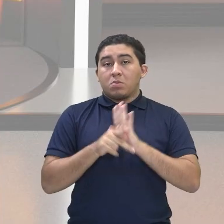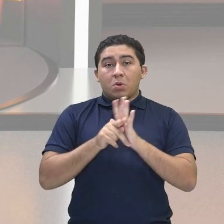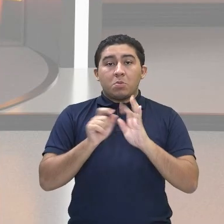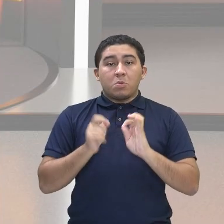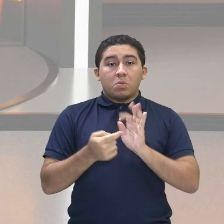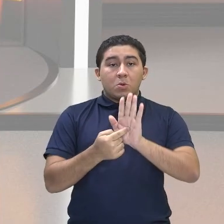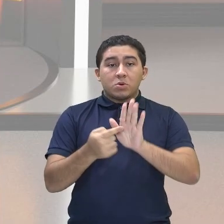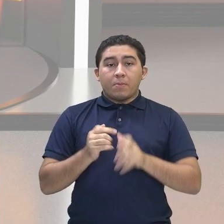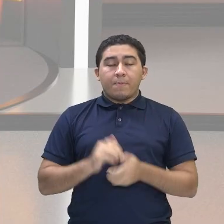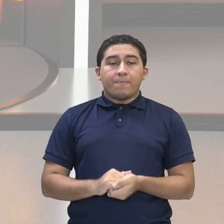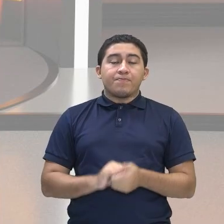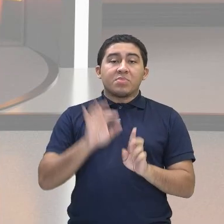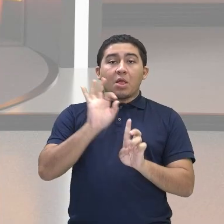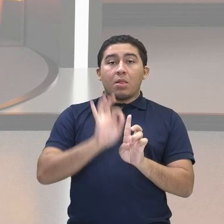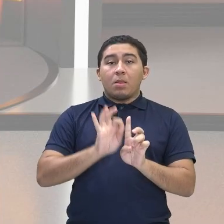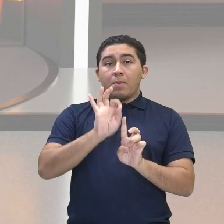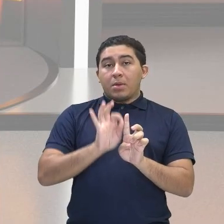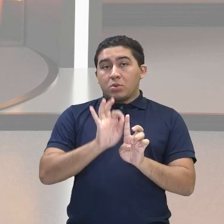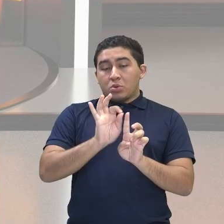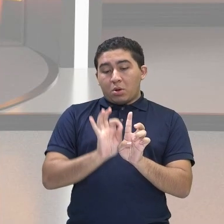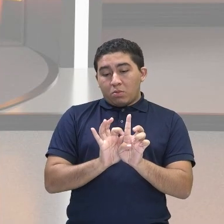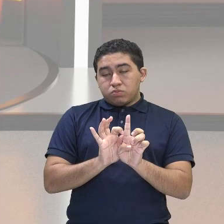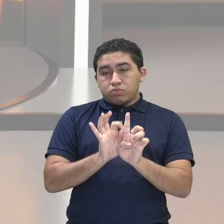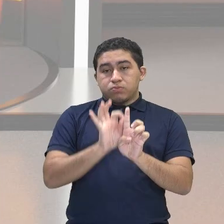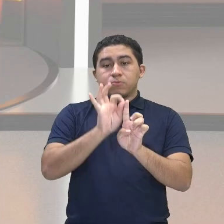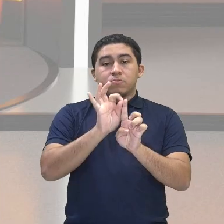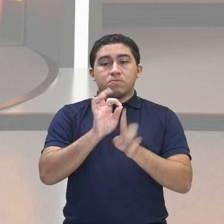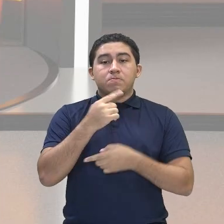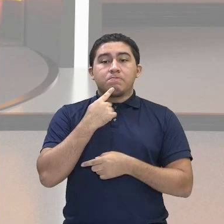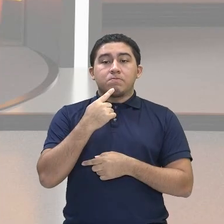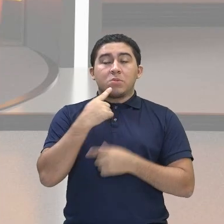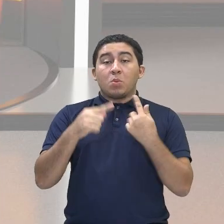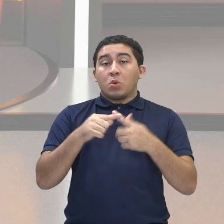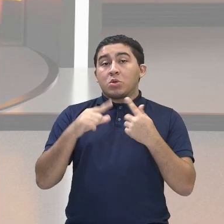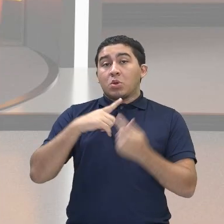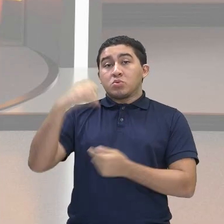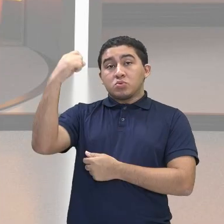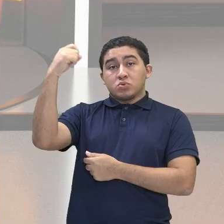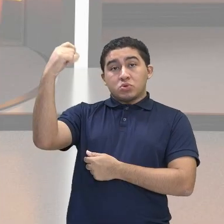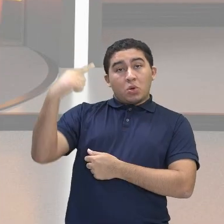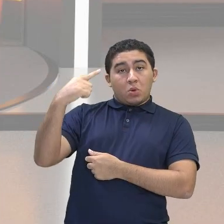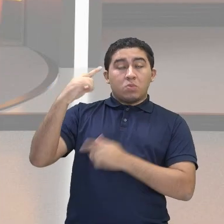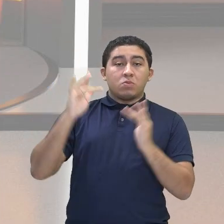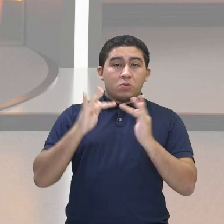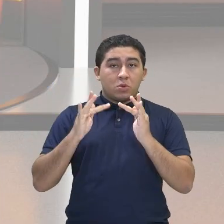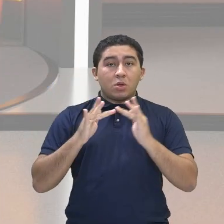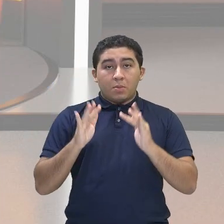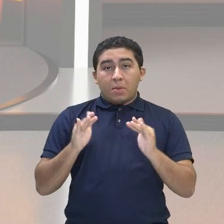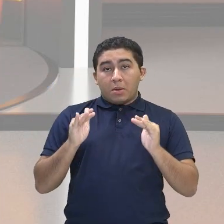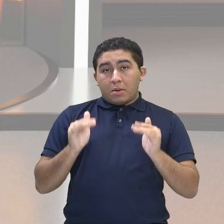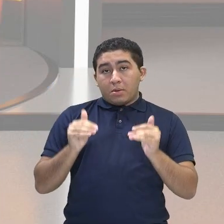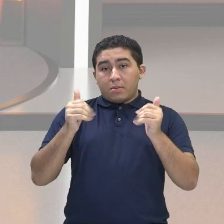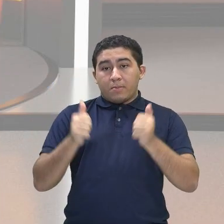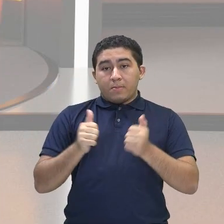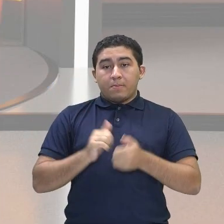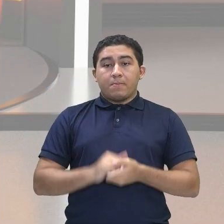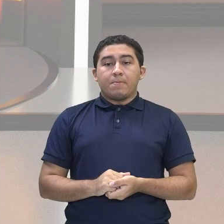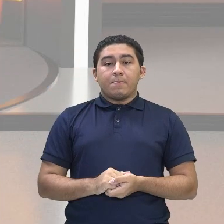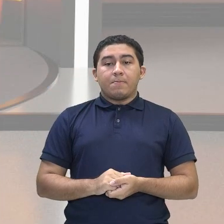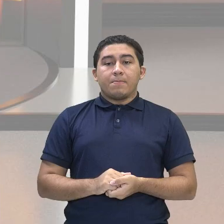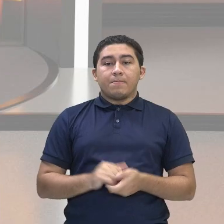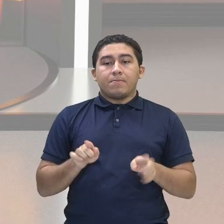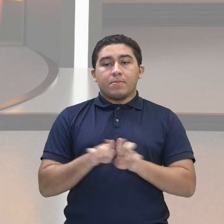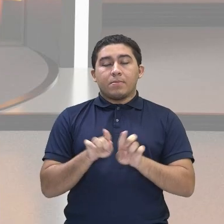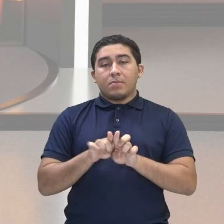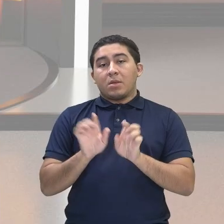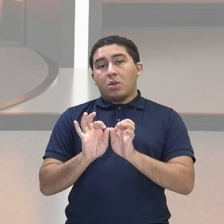apresentam temperaturas mais elevadas, né? É mais quente nessas regiões, tá bom? E aí você vai se distanciando da